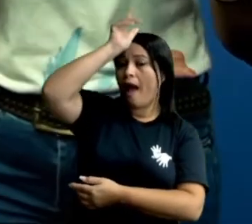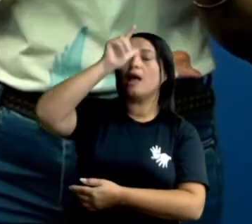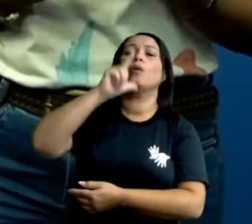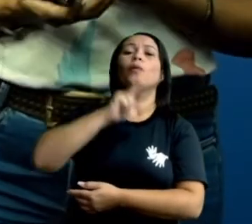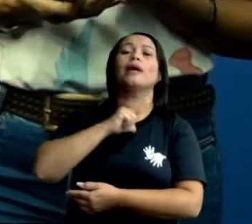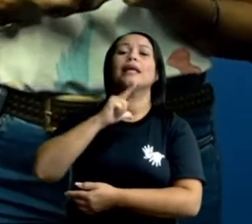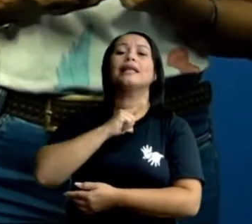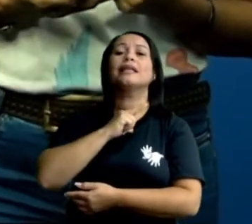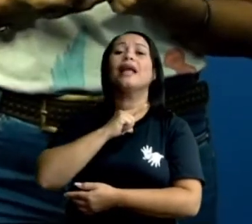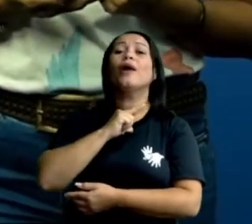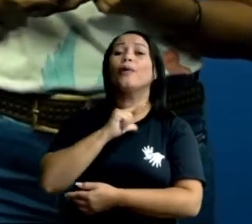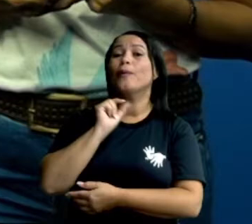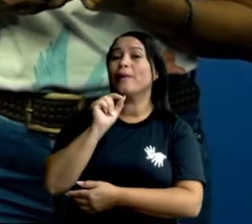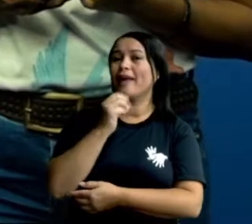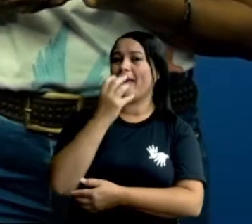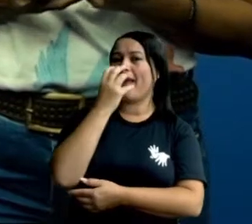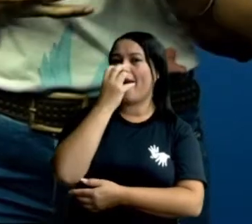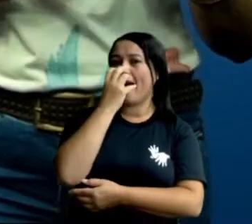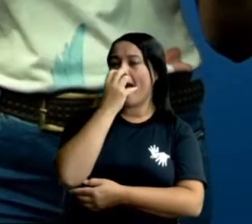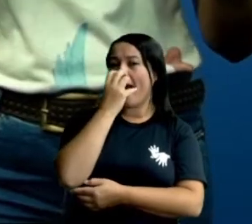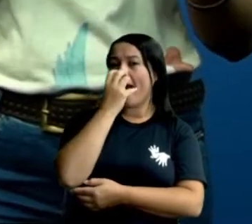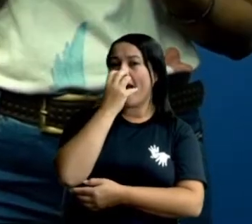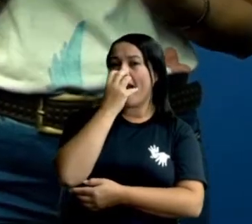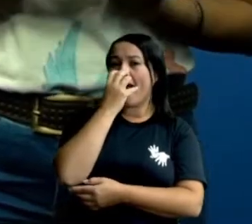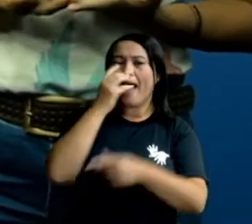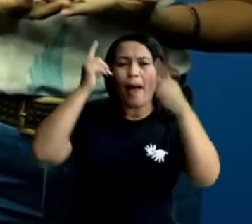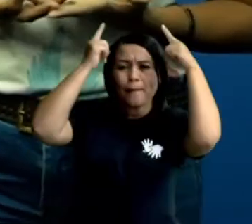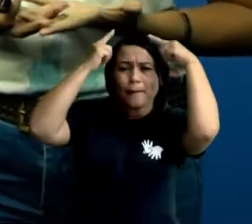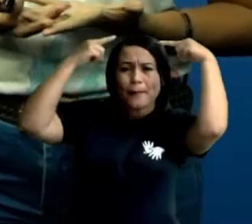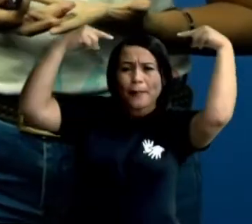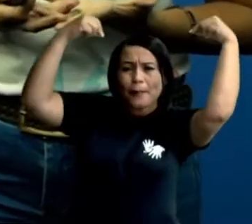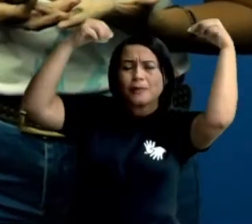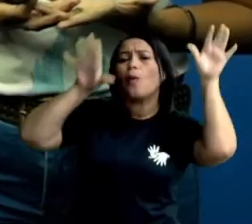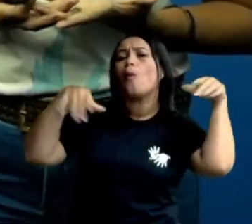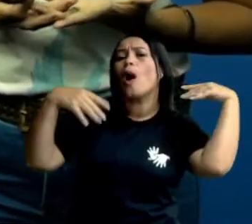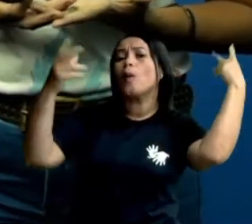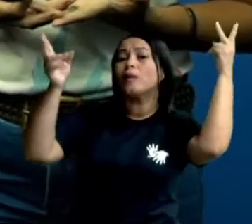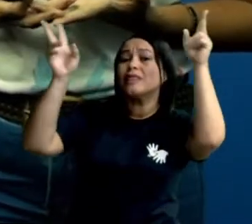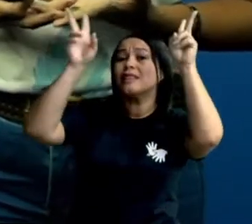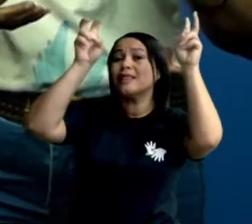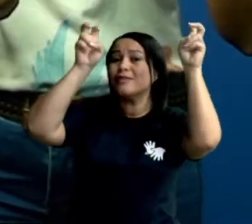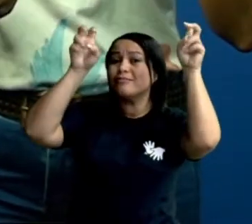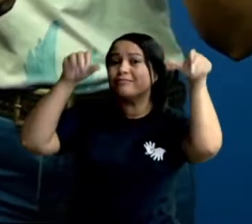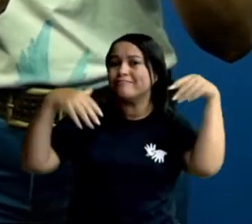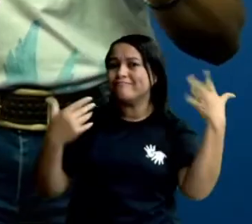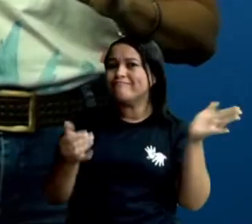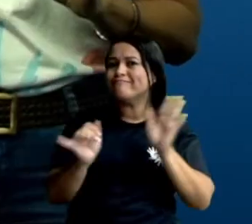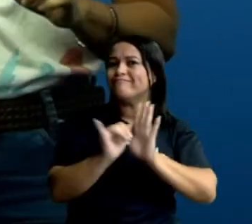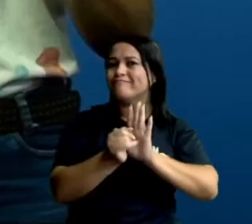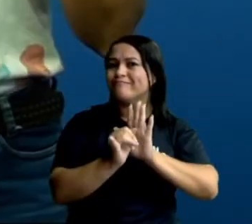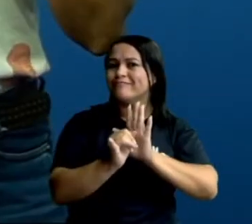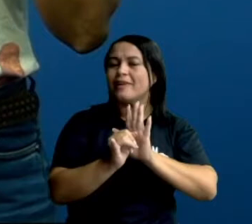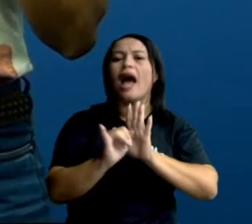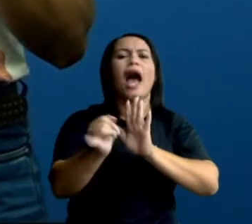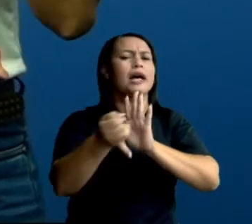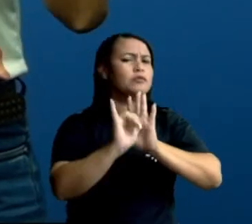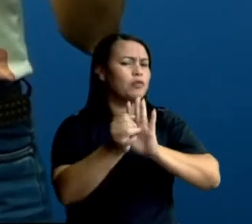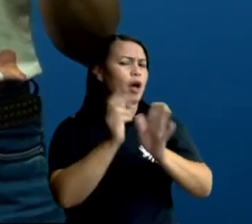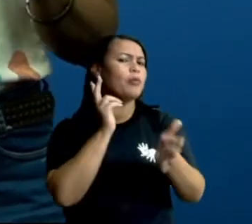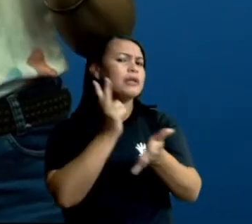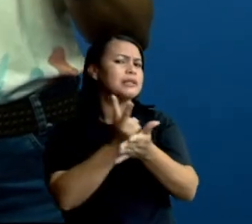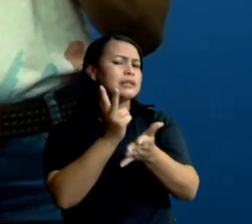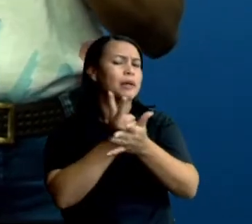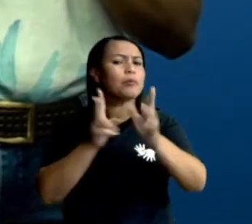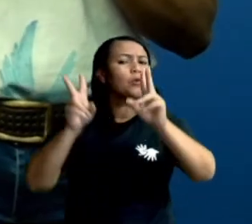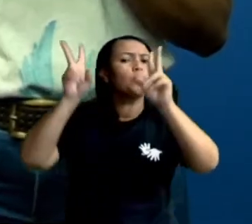tenho uma raposa. Qual será o título dessa fábula? As fábulas, o título